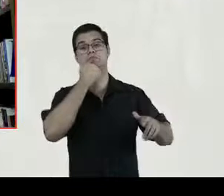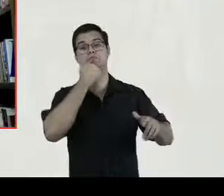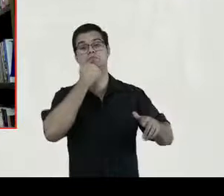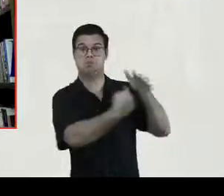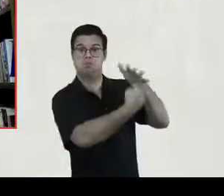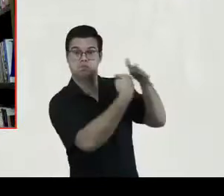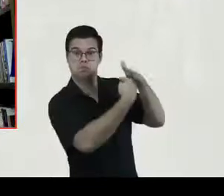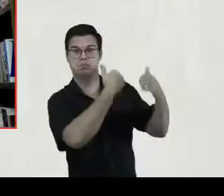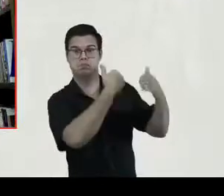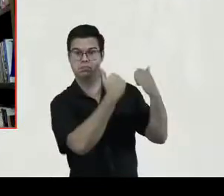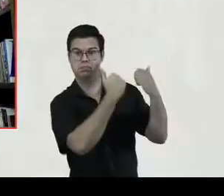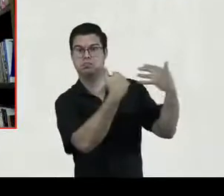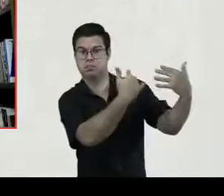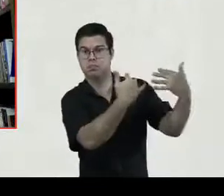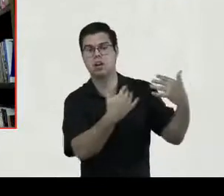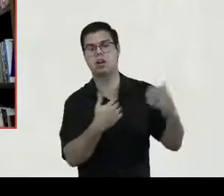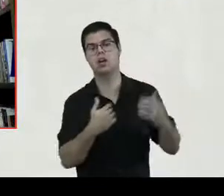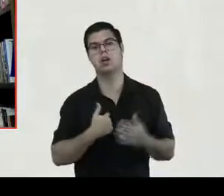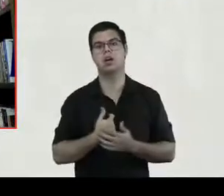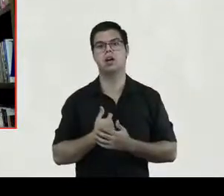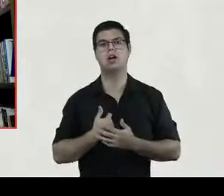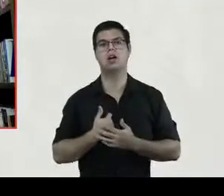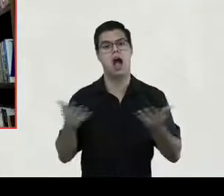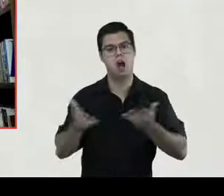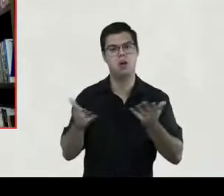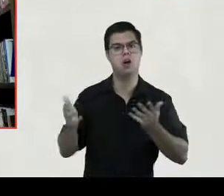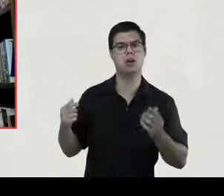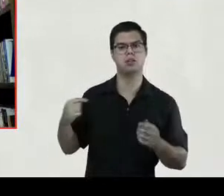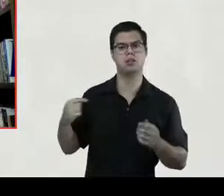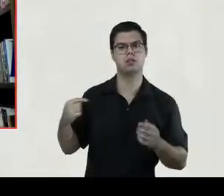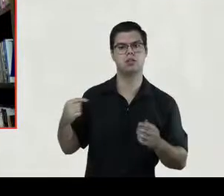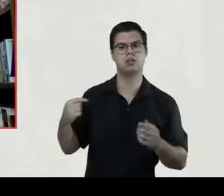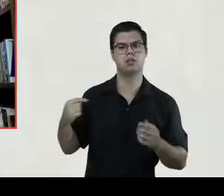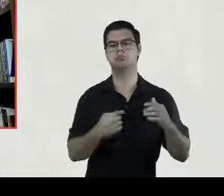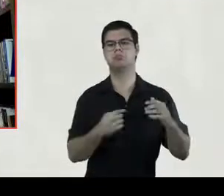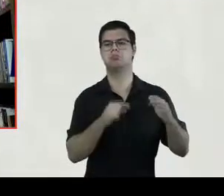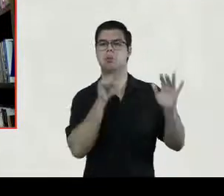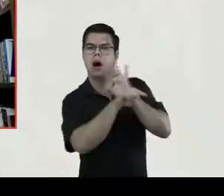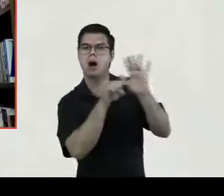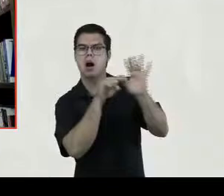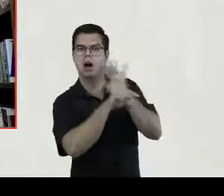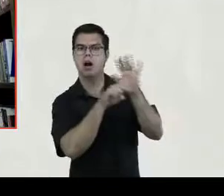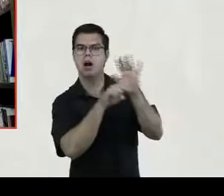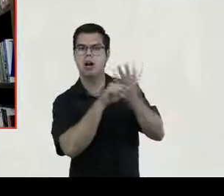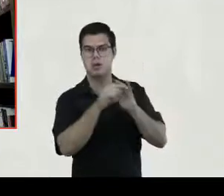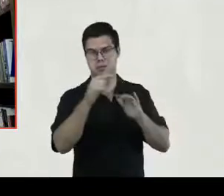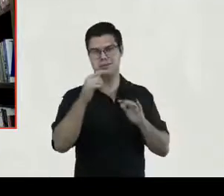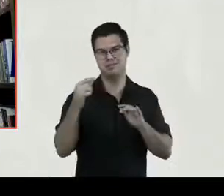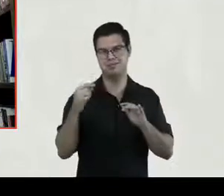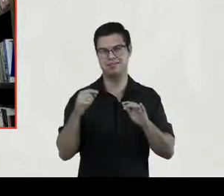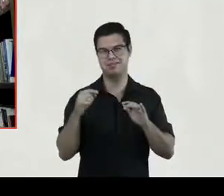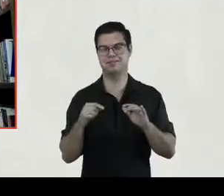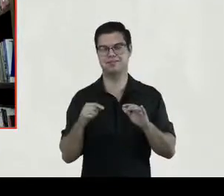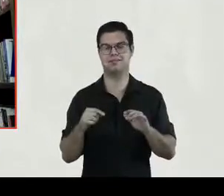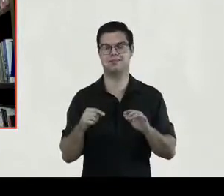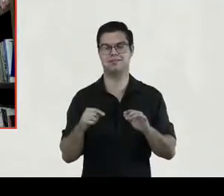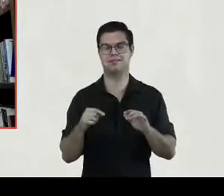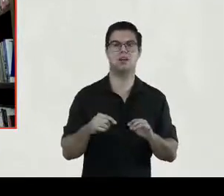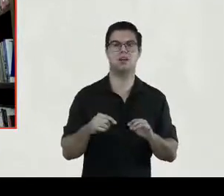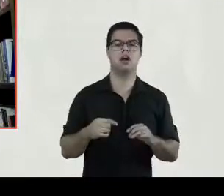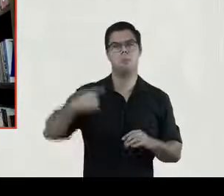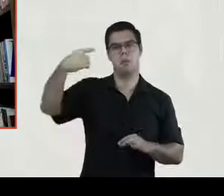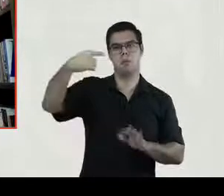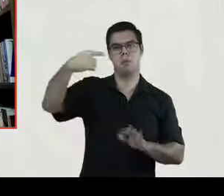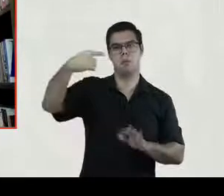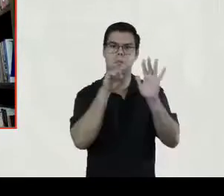da plateia, eu vou trazer aqui agora algumas questões que foram suscitadas. Uma primeira